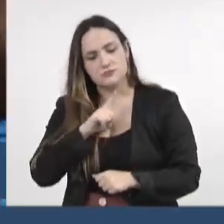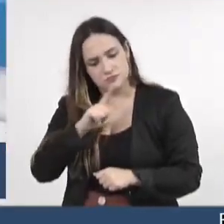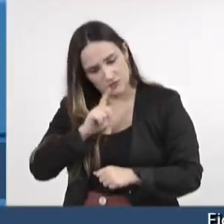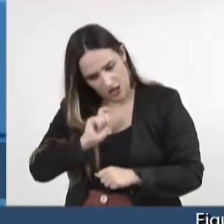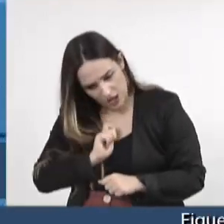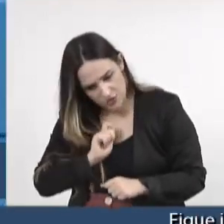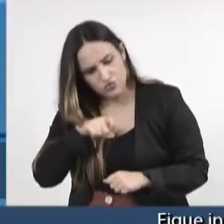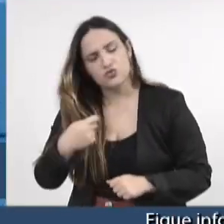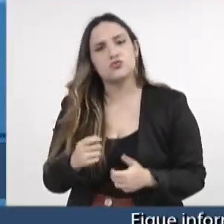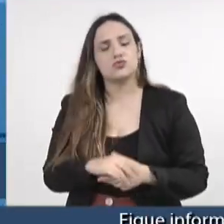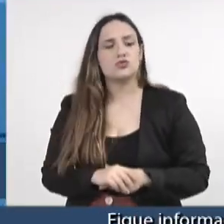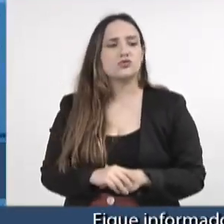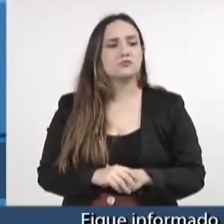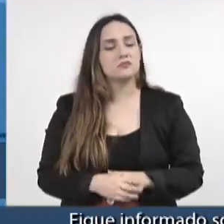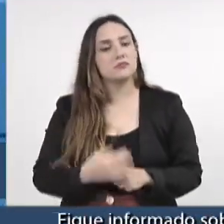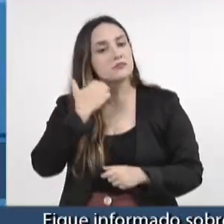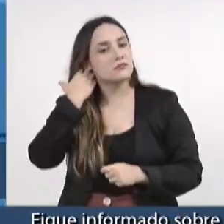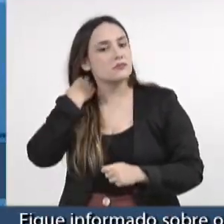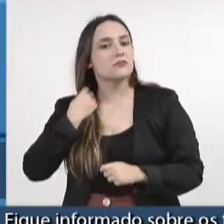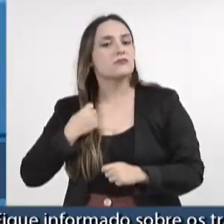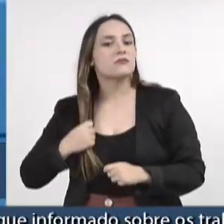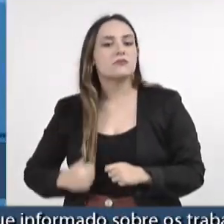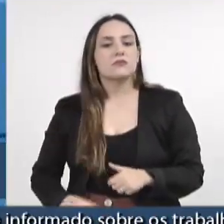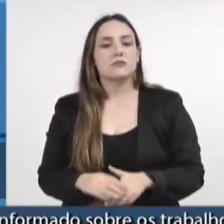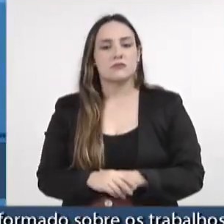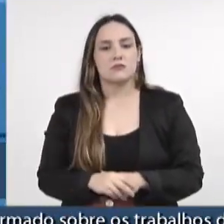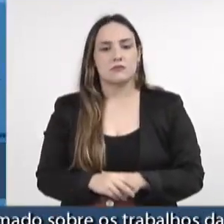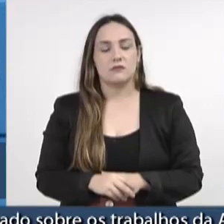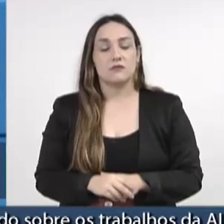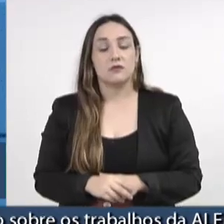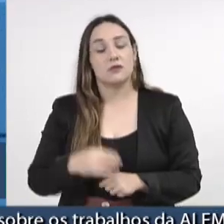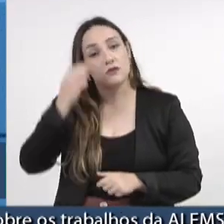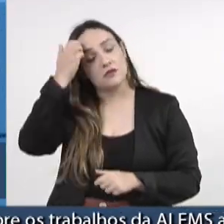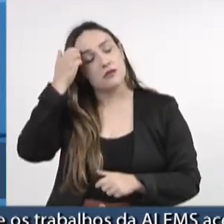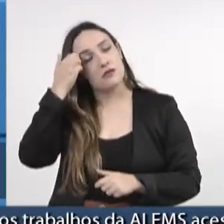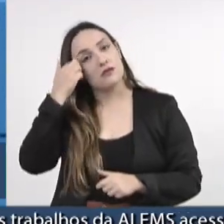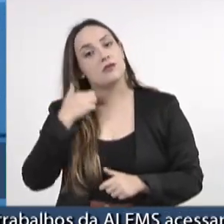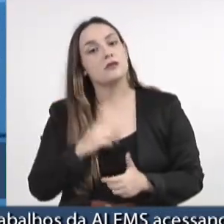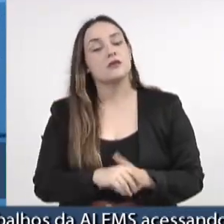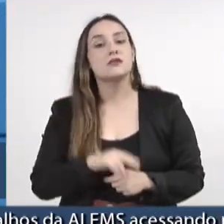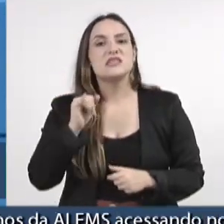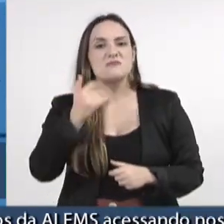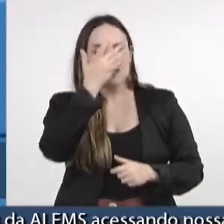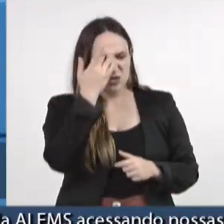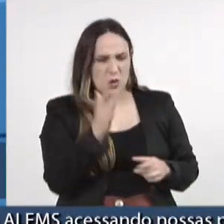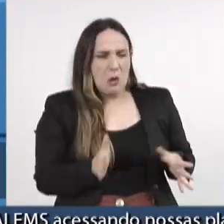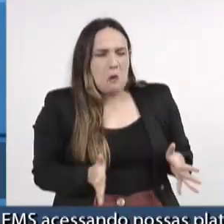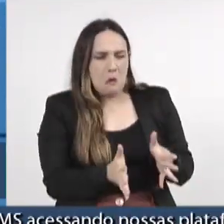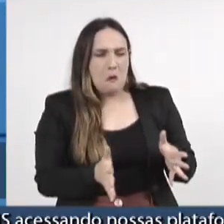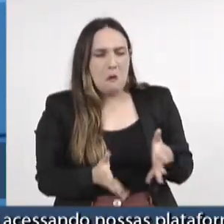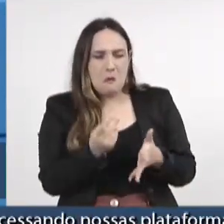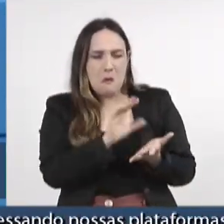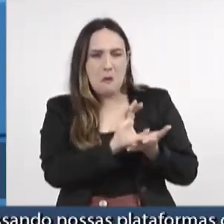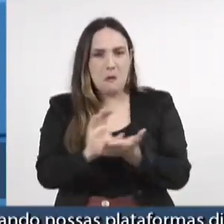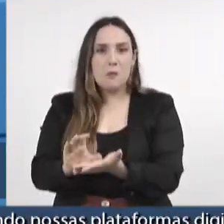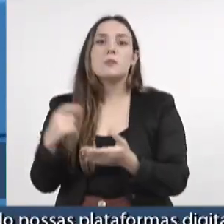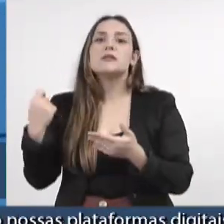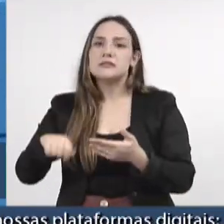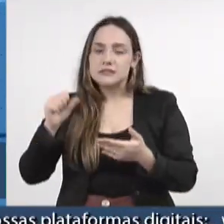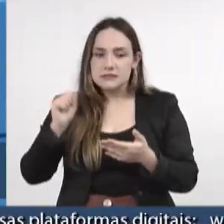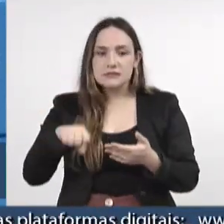íntegra a vossa parte. Permite uma parte? Deputado Pedro Neto. Bom, queria parabenizar